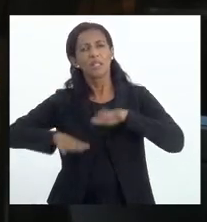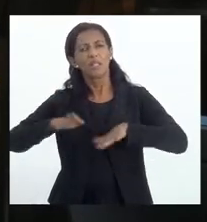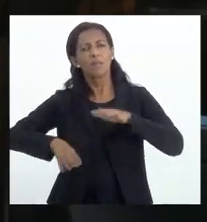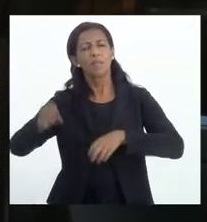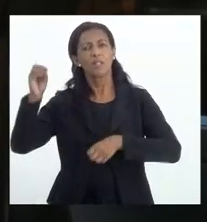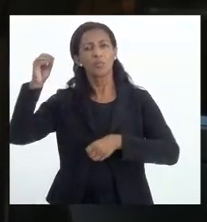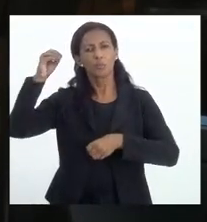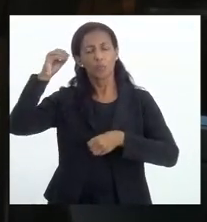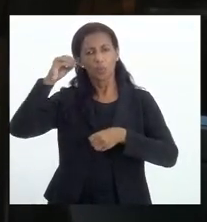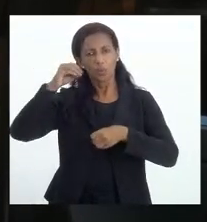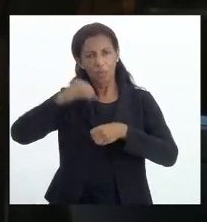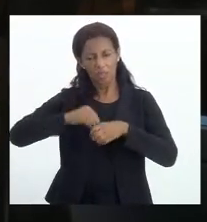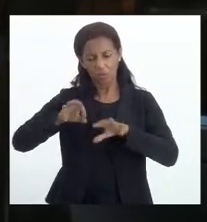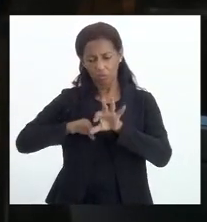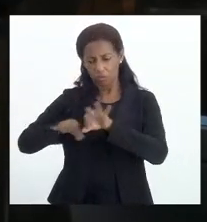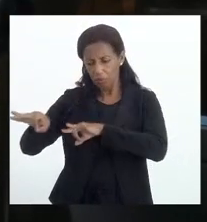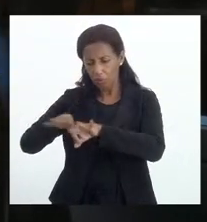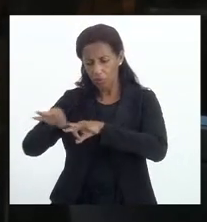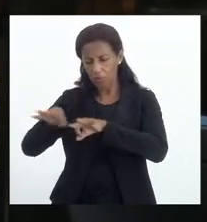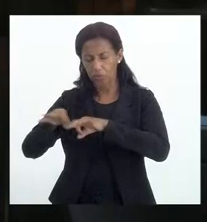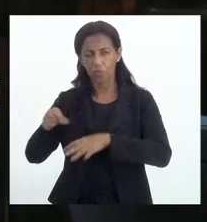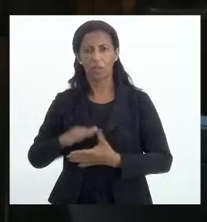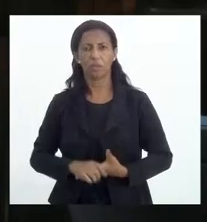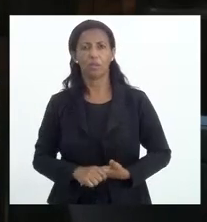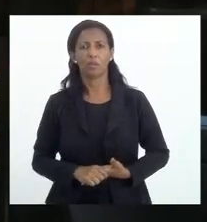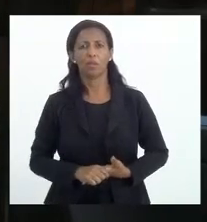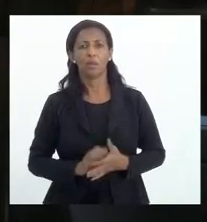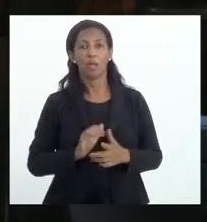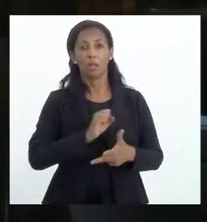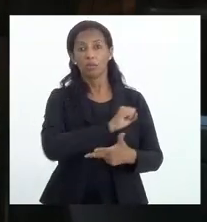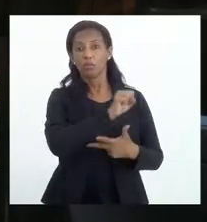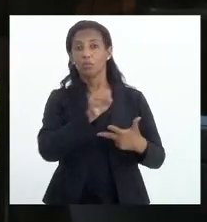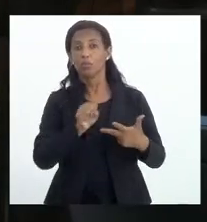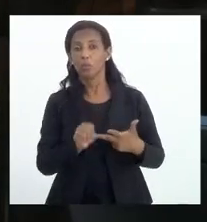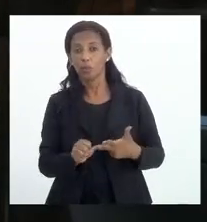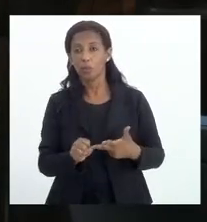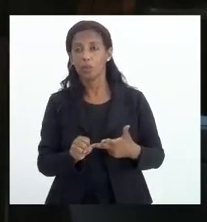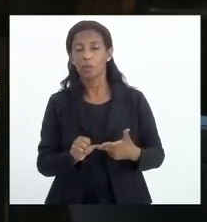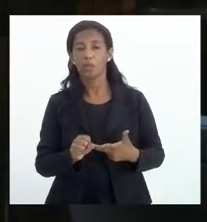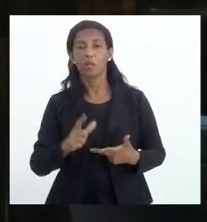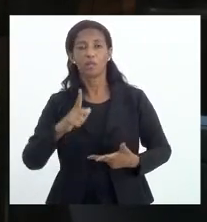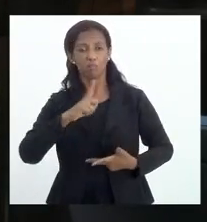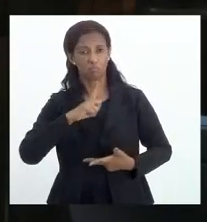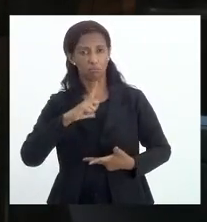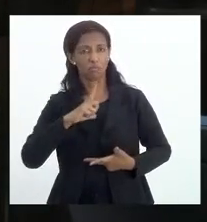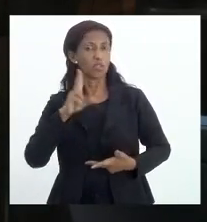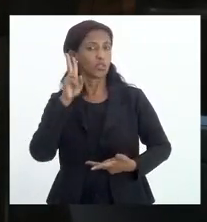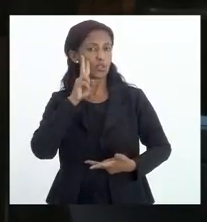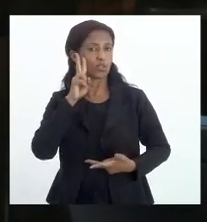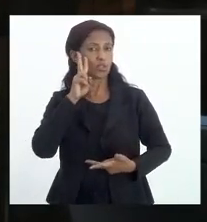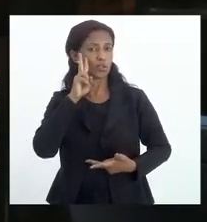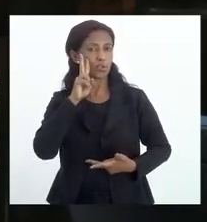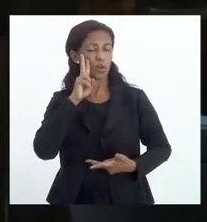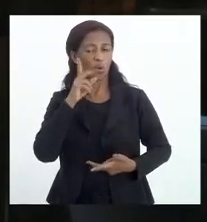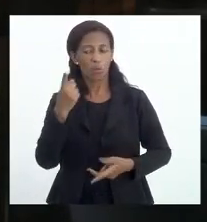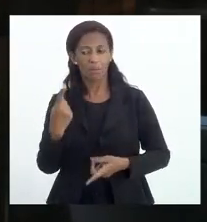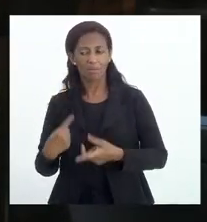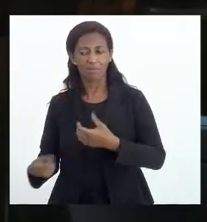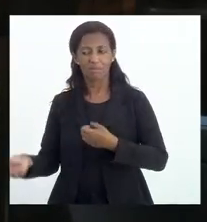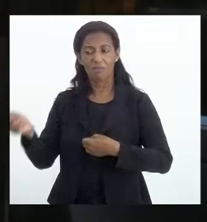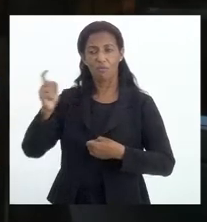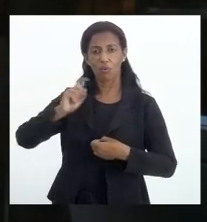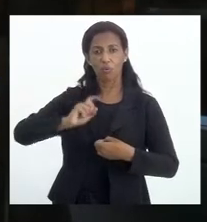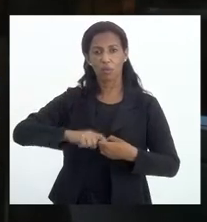dentro do planejado entre os poderes, havia, historicamente, uma devolução